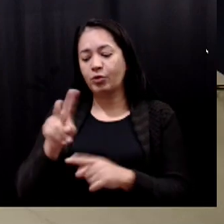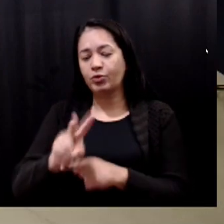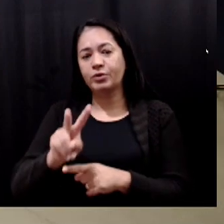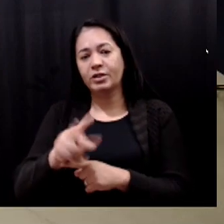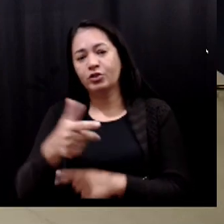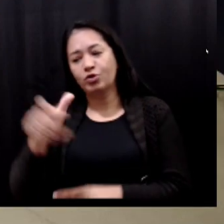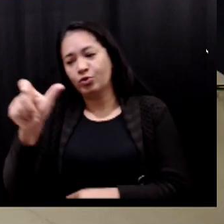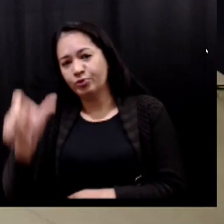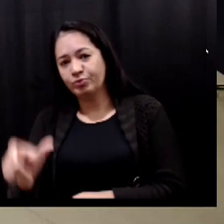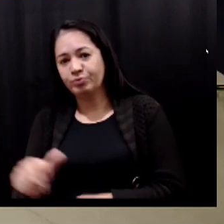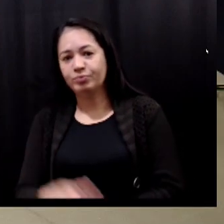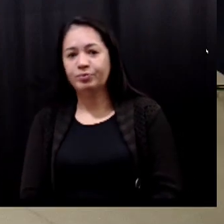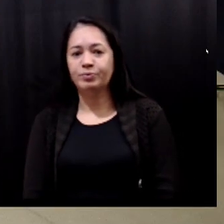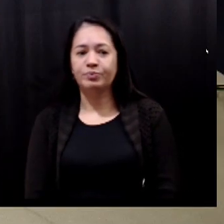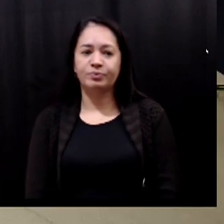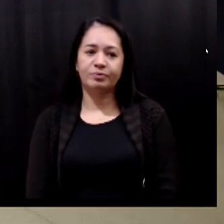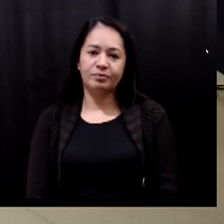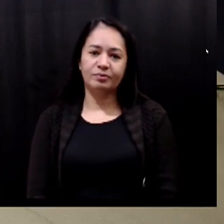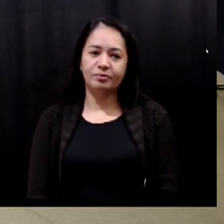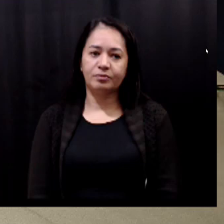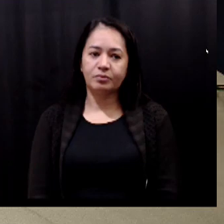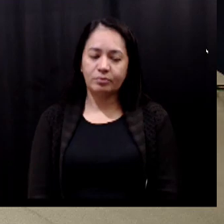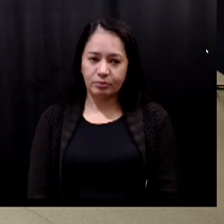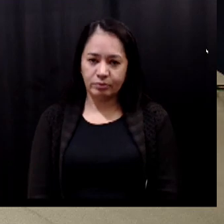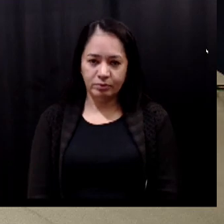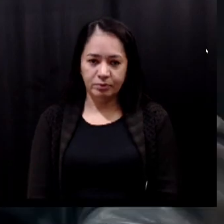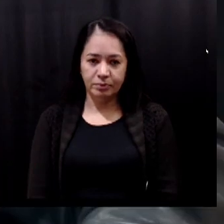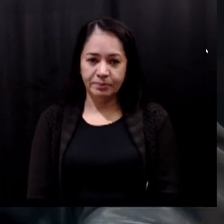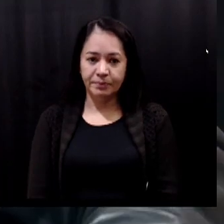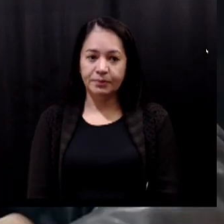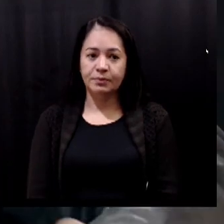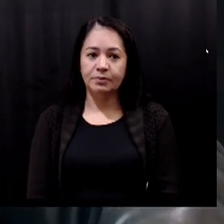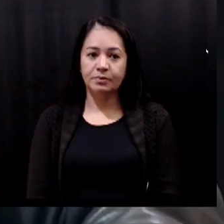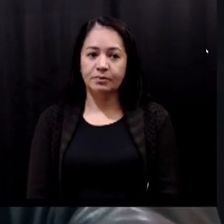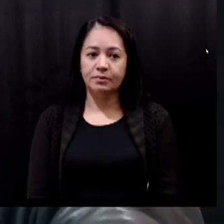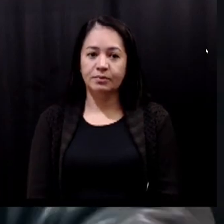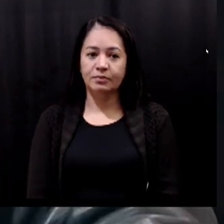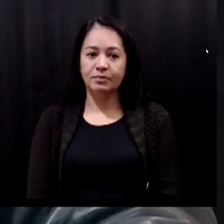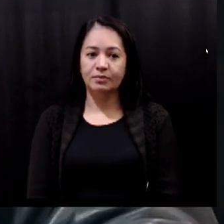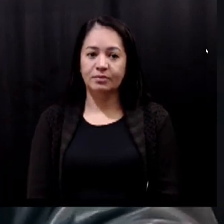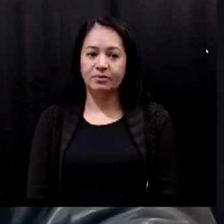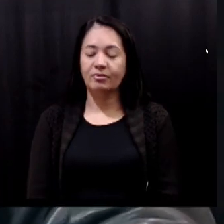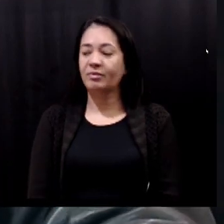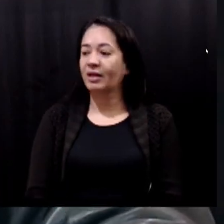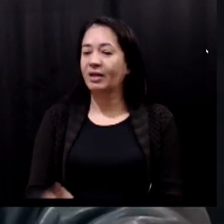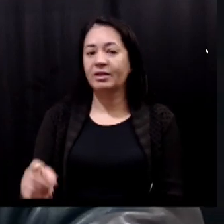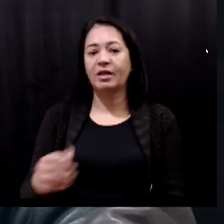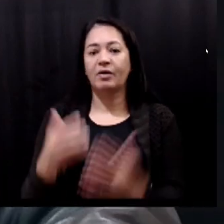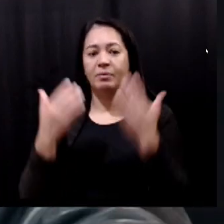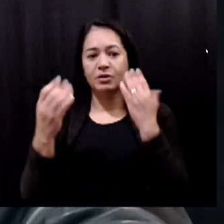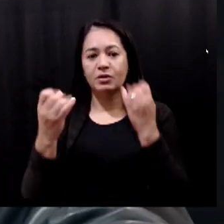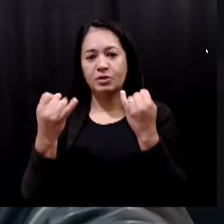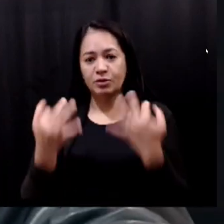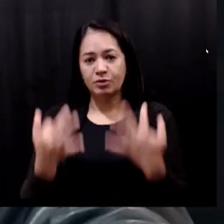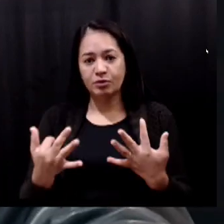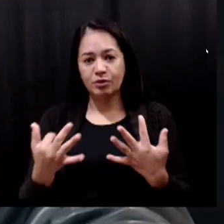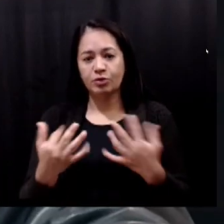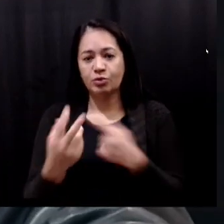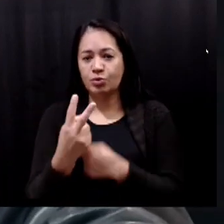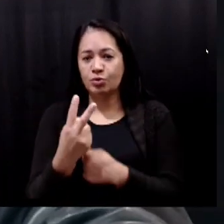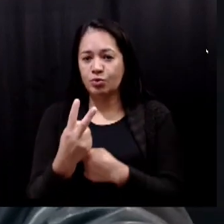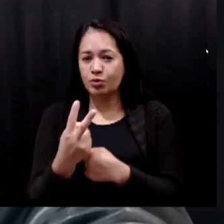Olha, a panorâmica que a Tâmara deu a respeito dos autocuidados,